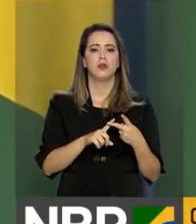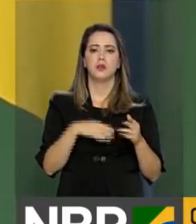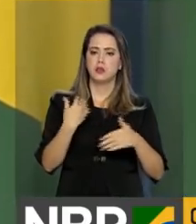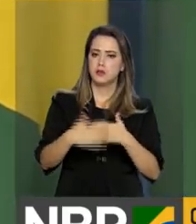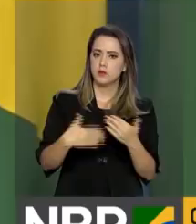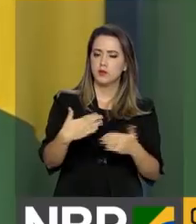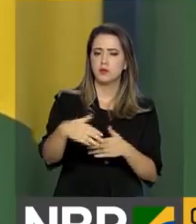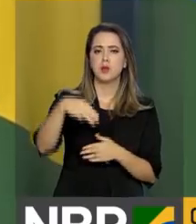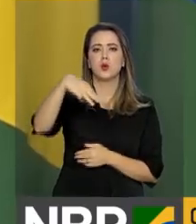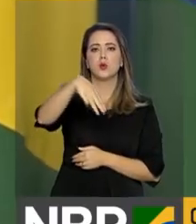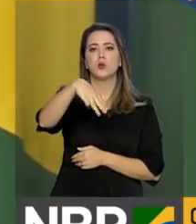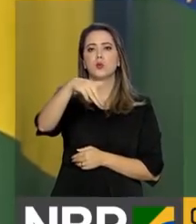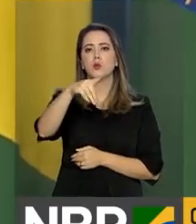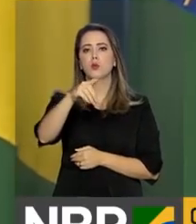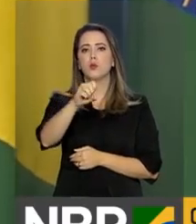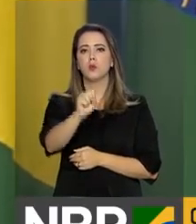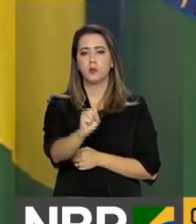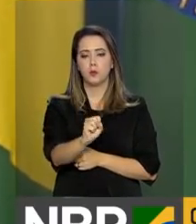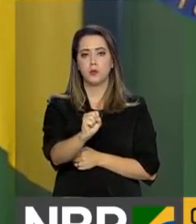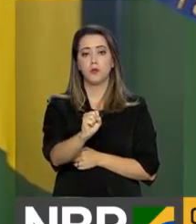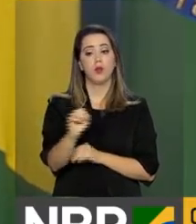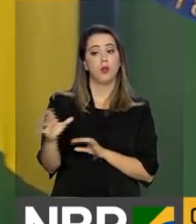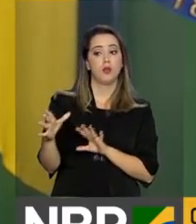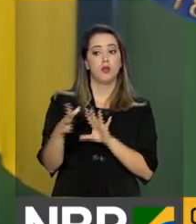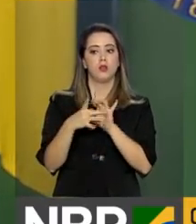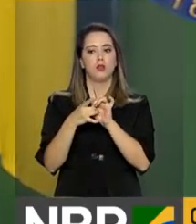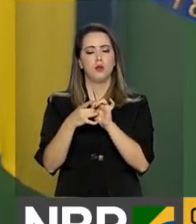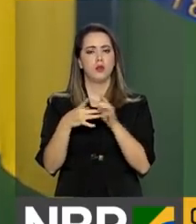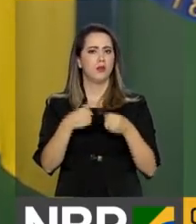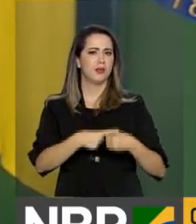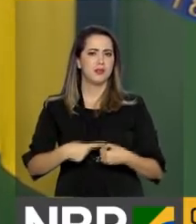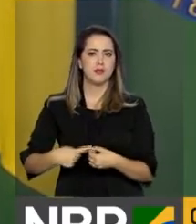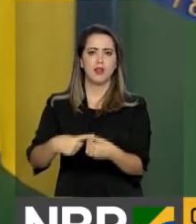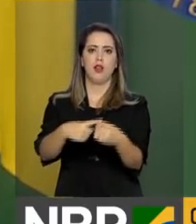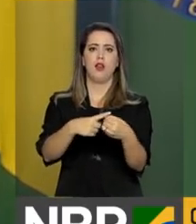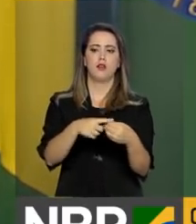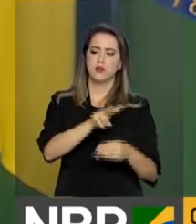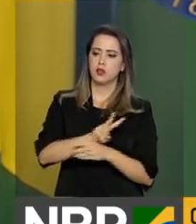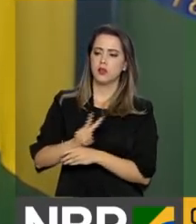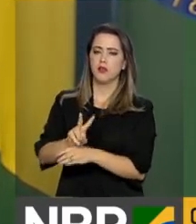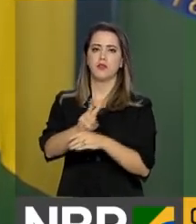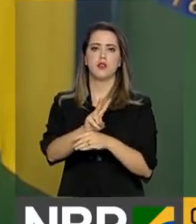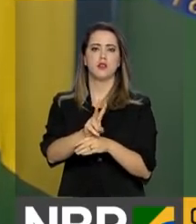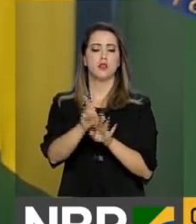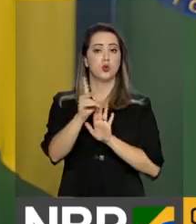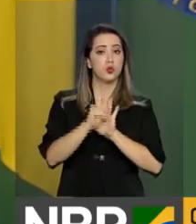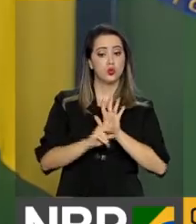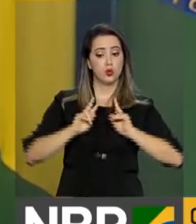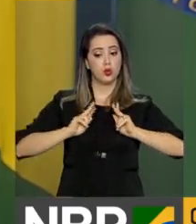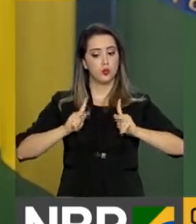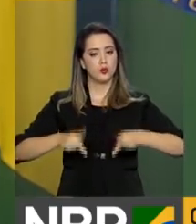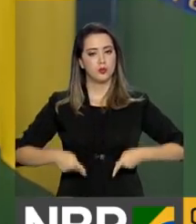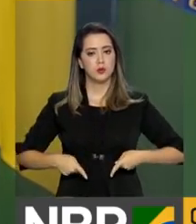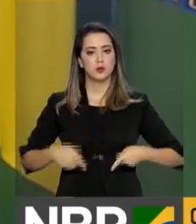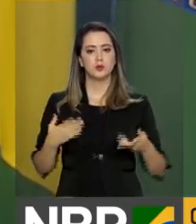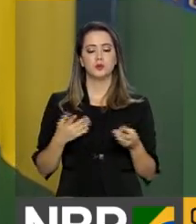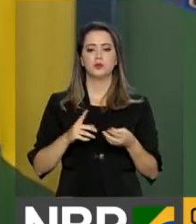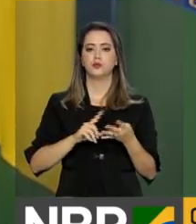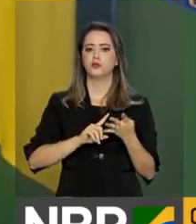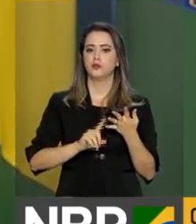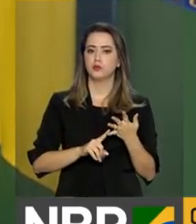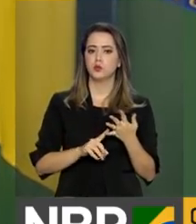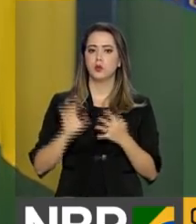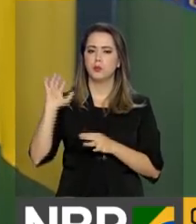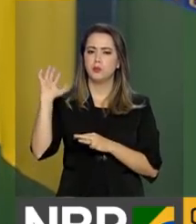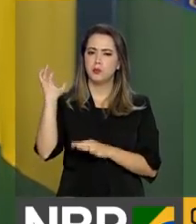desenvolvimento social, da integração nacional, da defesa, direitos humanos, na área do